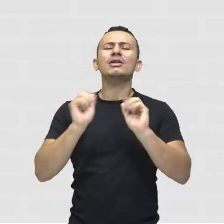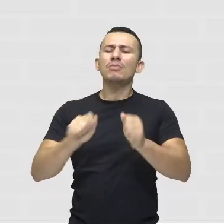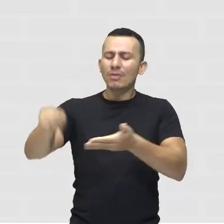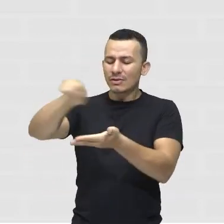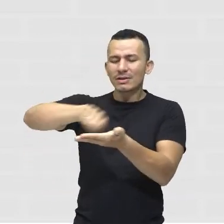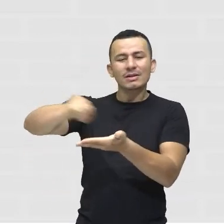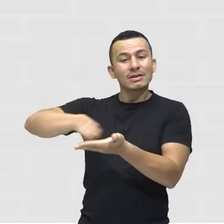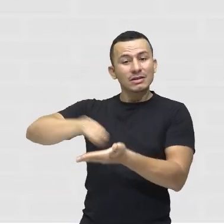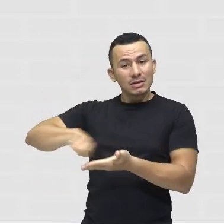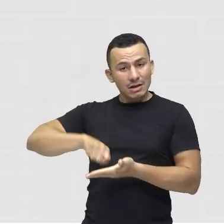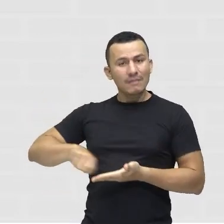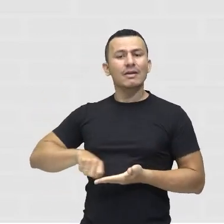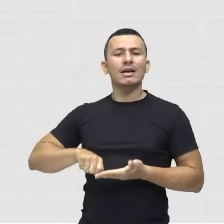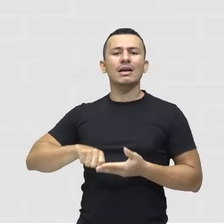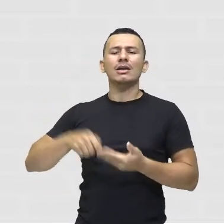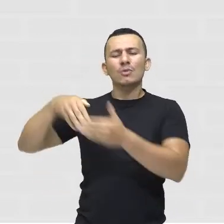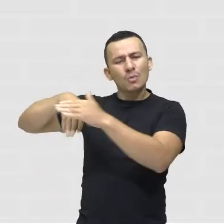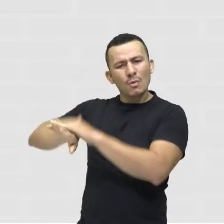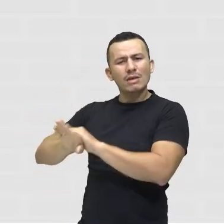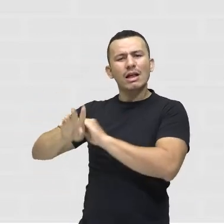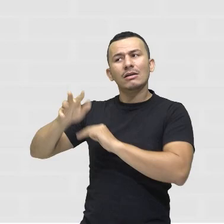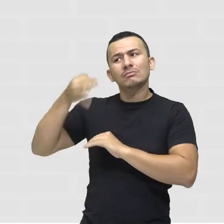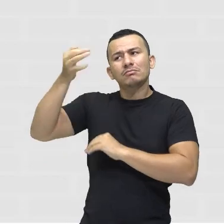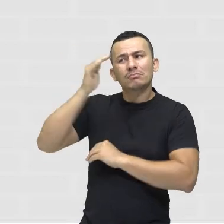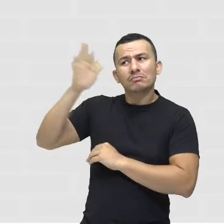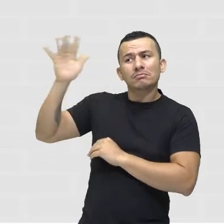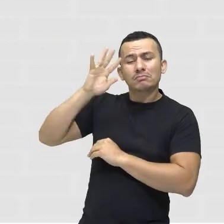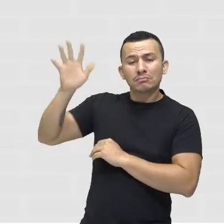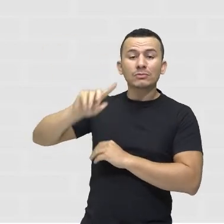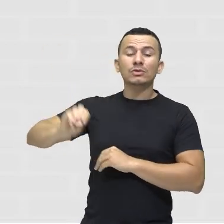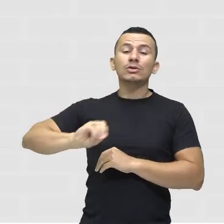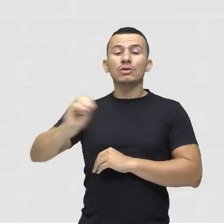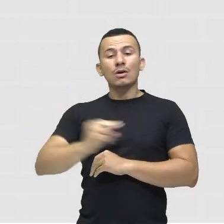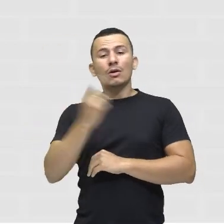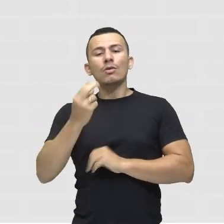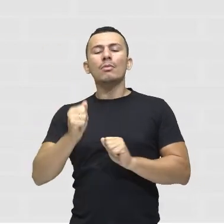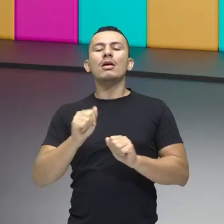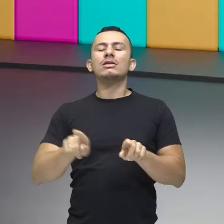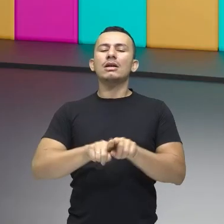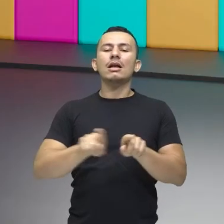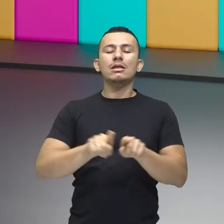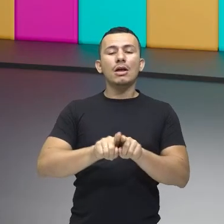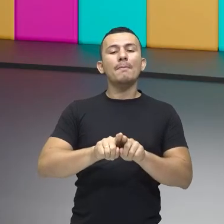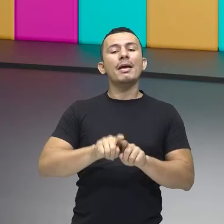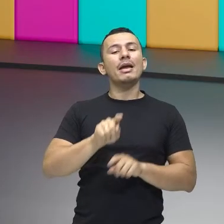isso. Você pode registrar, guardar para refletir, ou você pode também encaminhar para o nosso e-mail,